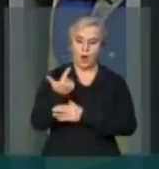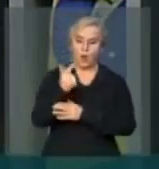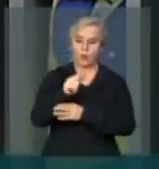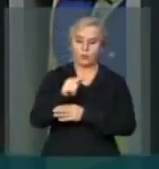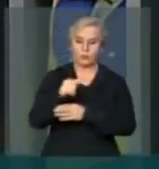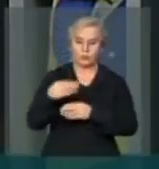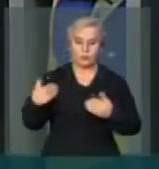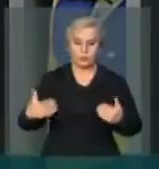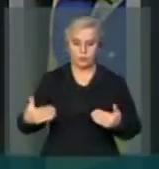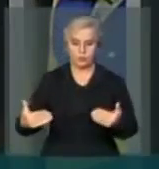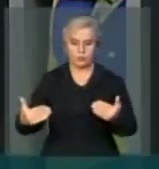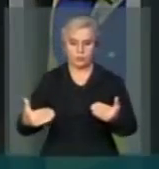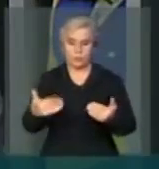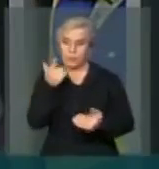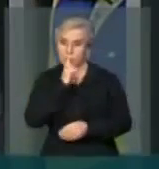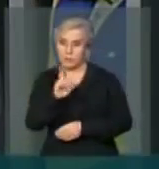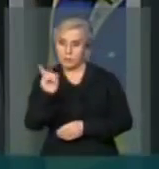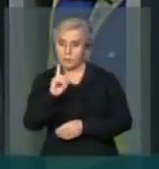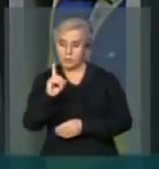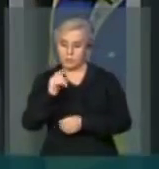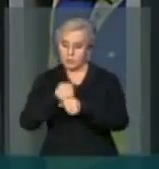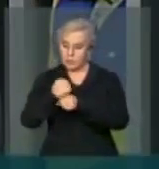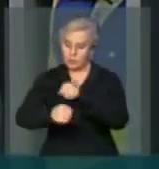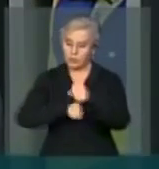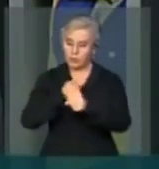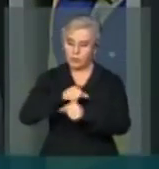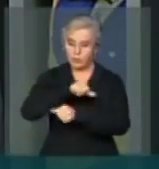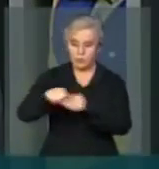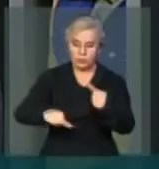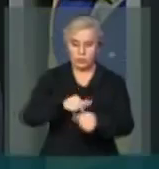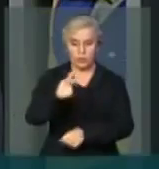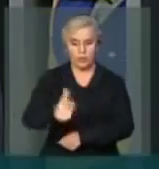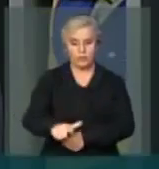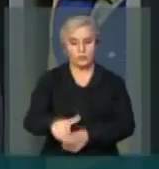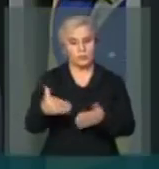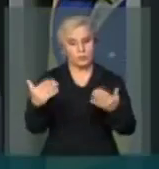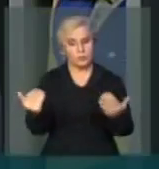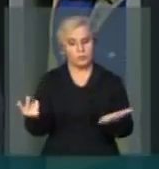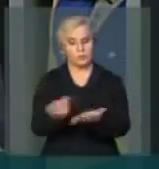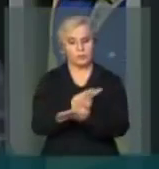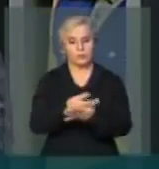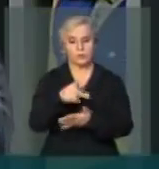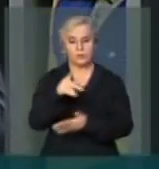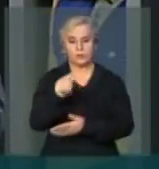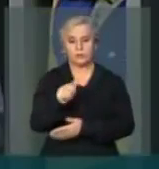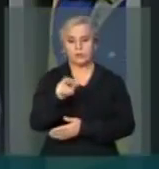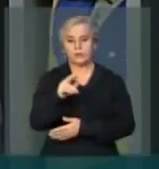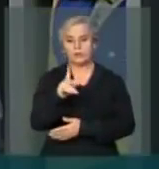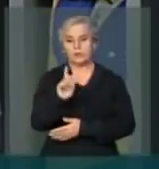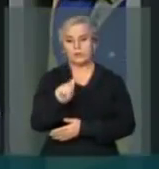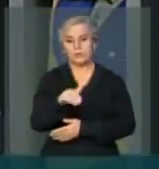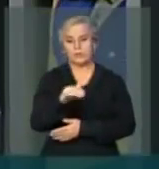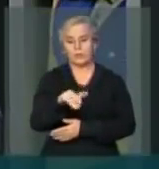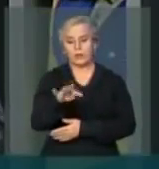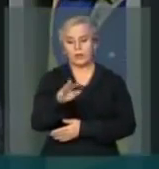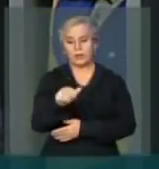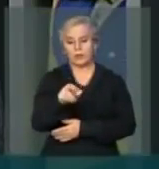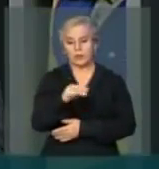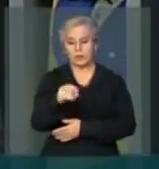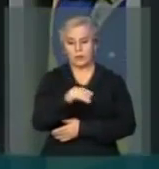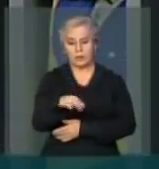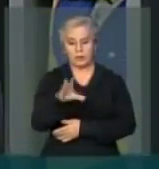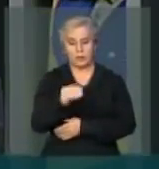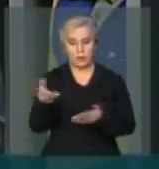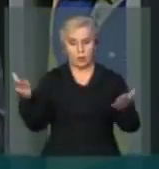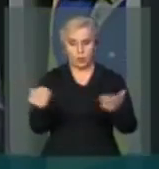a um ano, troca novamente. Essa é a essência da dinâmica do parlamentarismo. A crise que o Brasil vive hoje